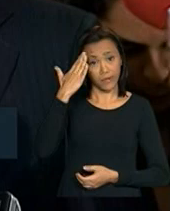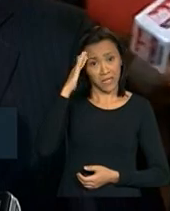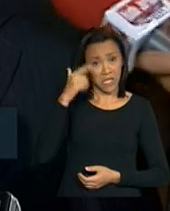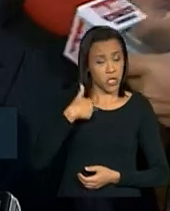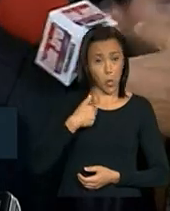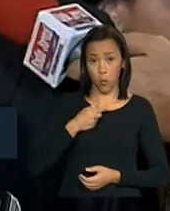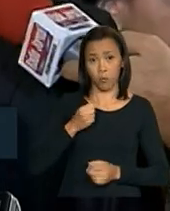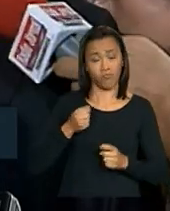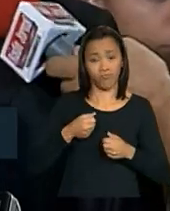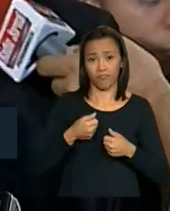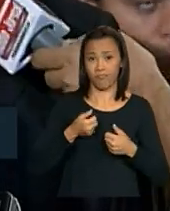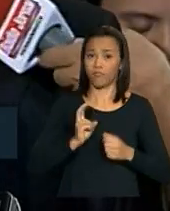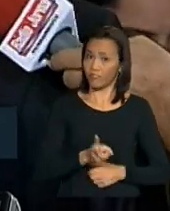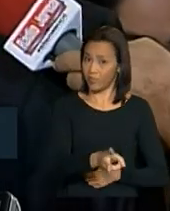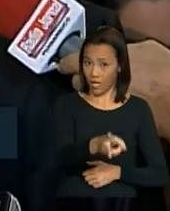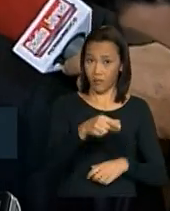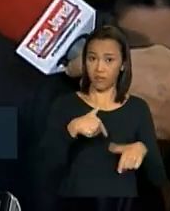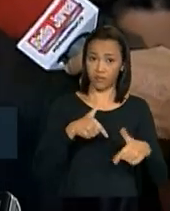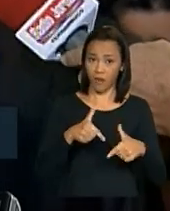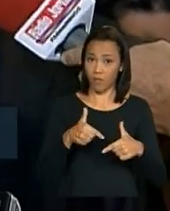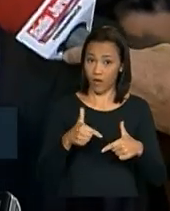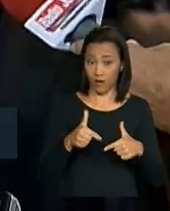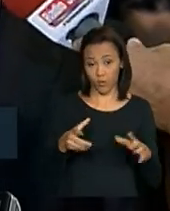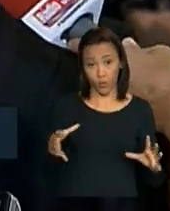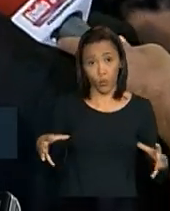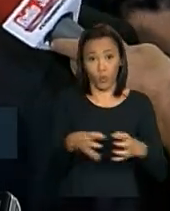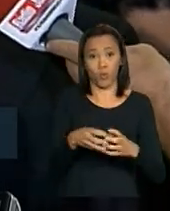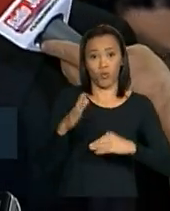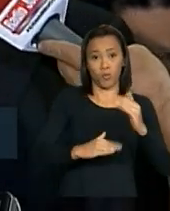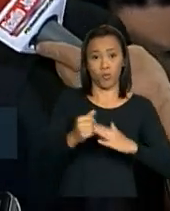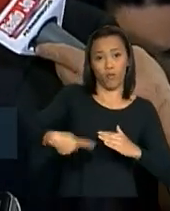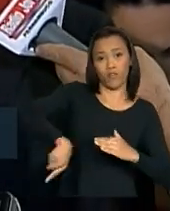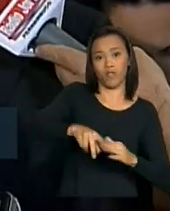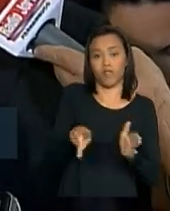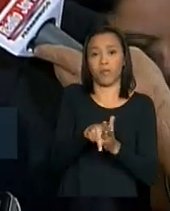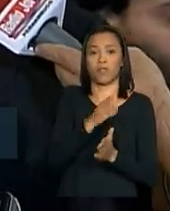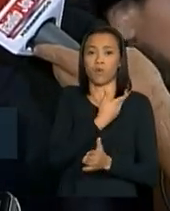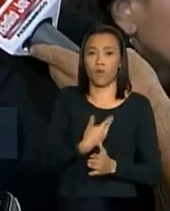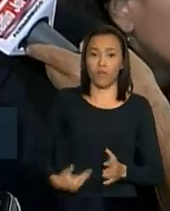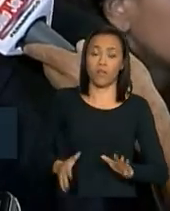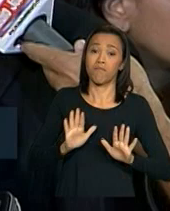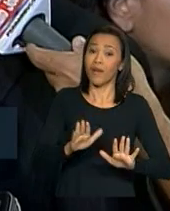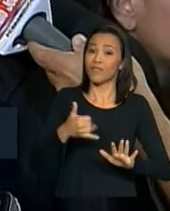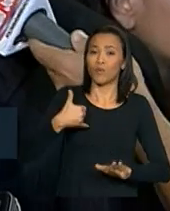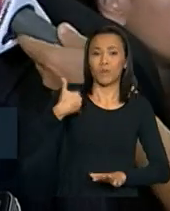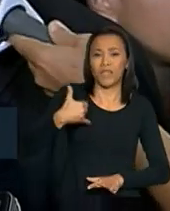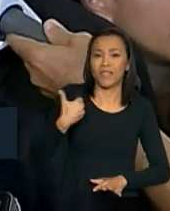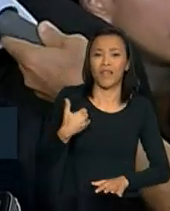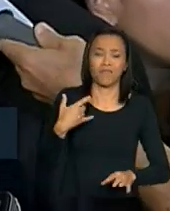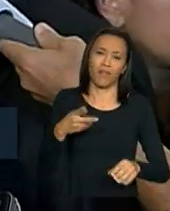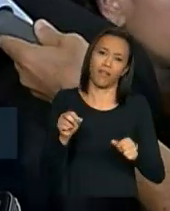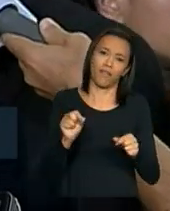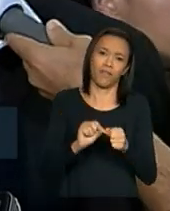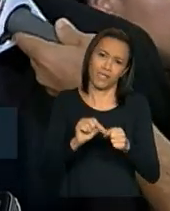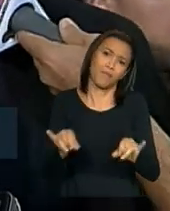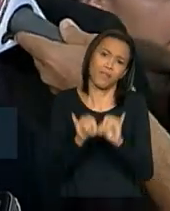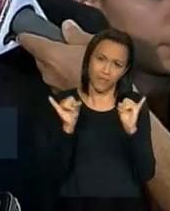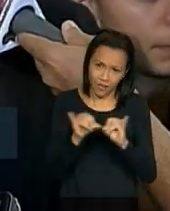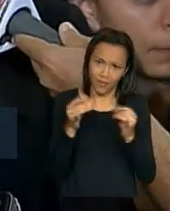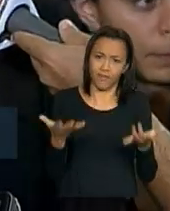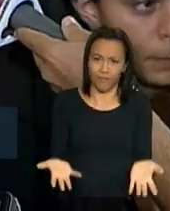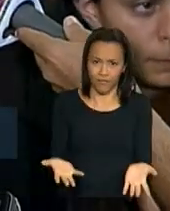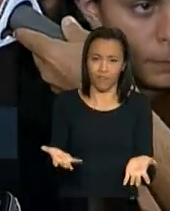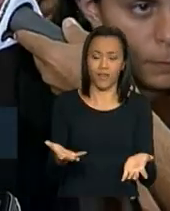deva mais constituir a sua equipe de governo. Agora, eu não tenho mais idade para fazer bobagem, né?